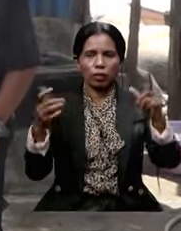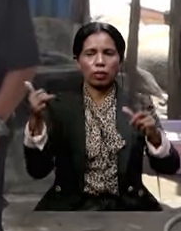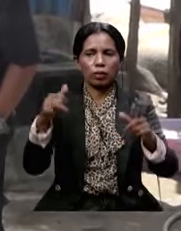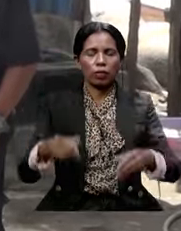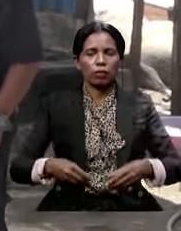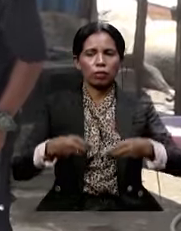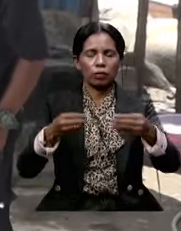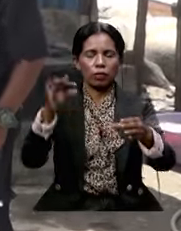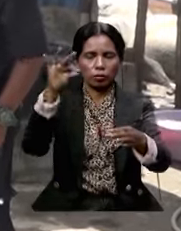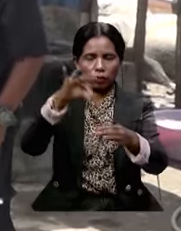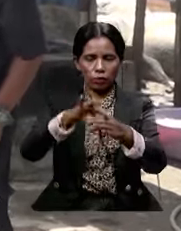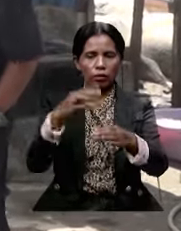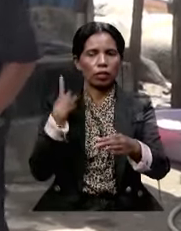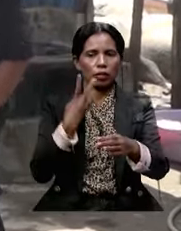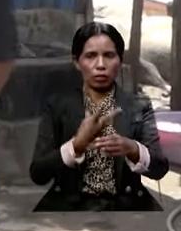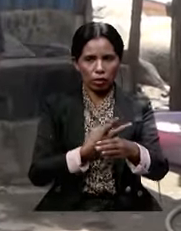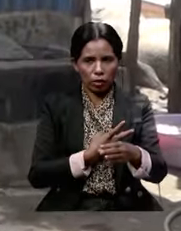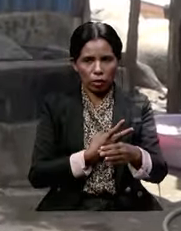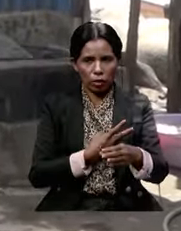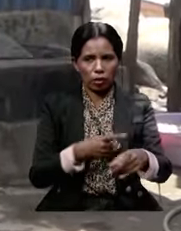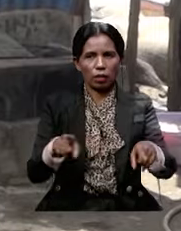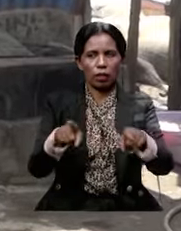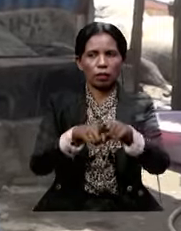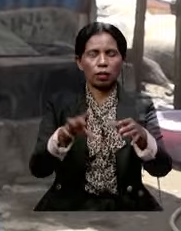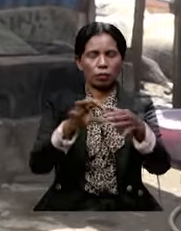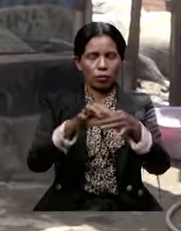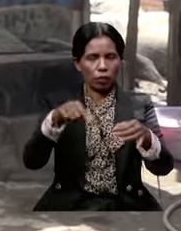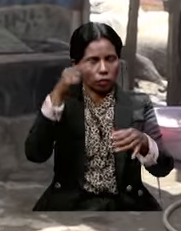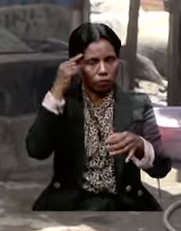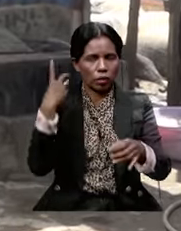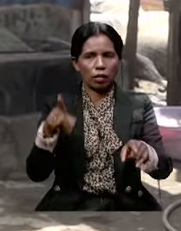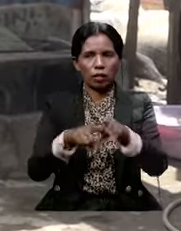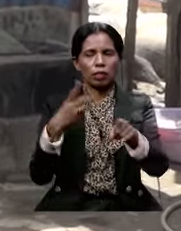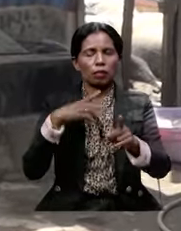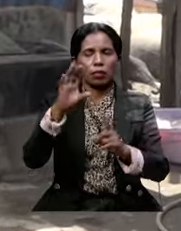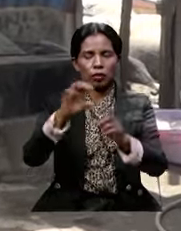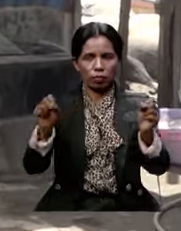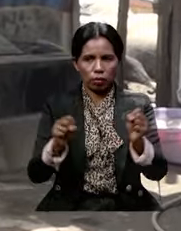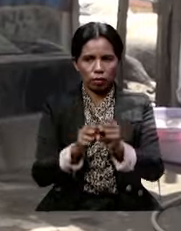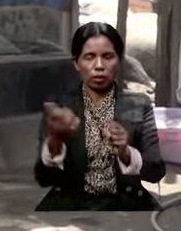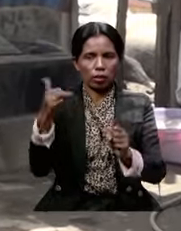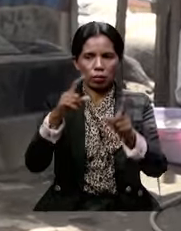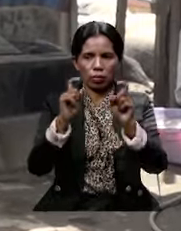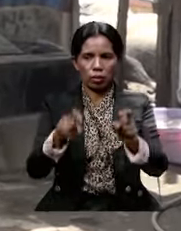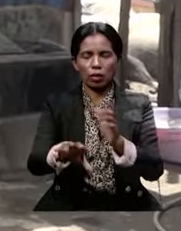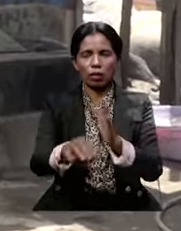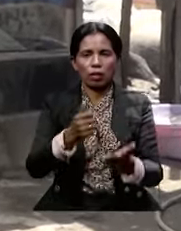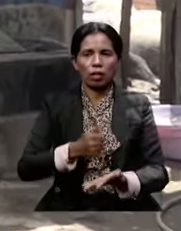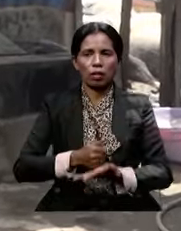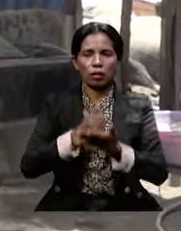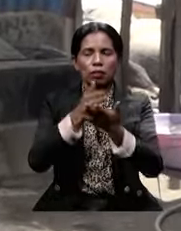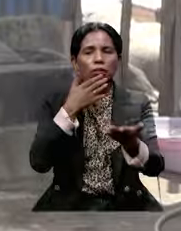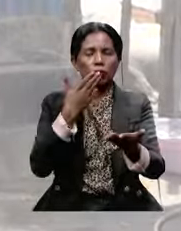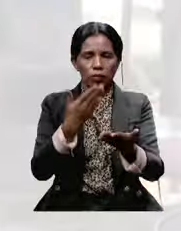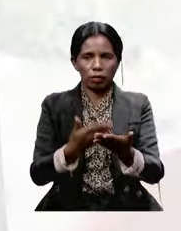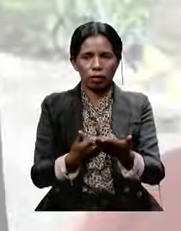ser ne votos va ita nebe maka hanesamos membro governo na sam sip suku anta un sira mos tenki hetan tratamento nebe dia